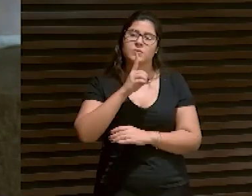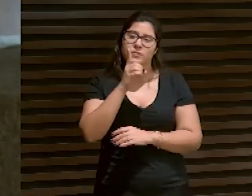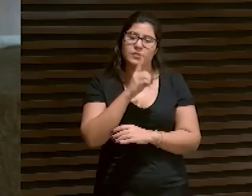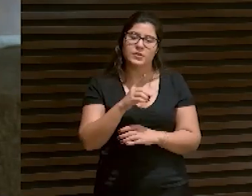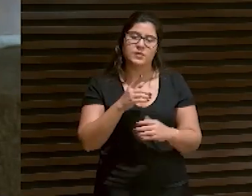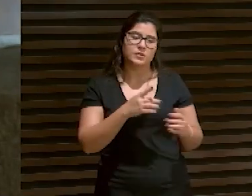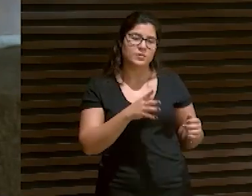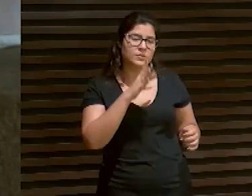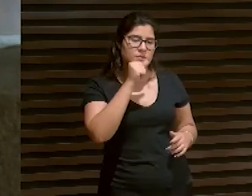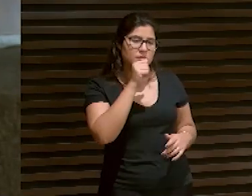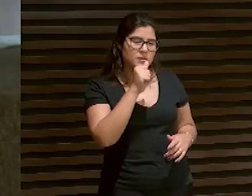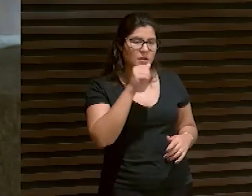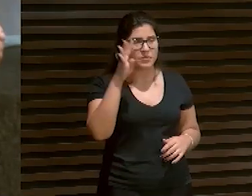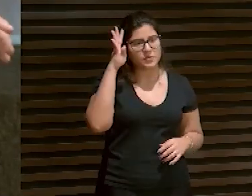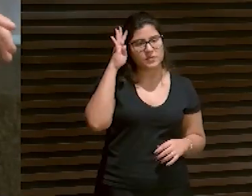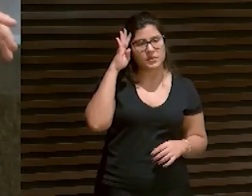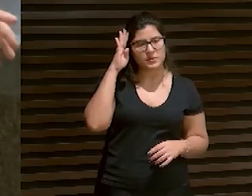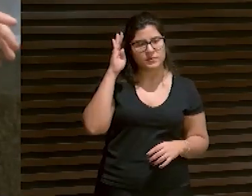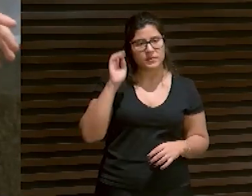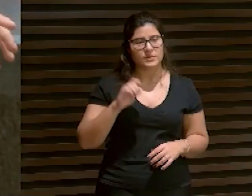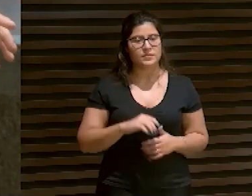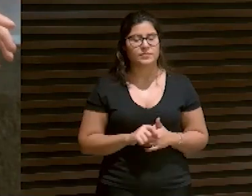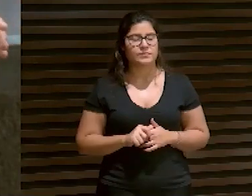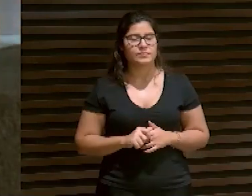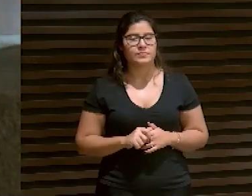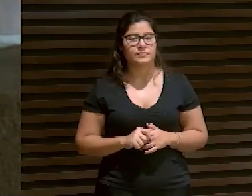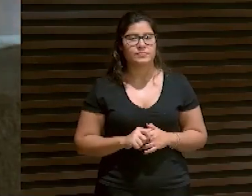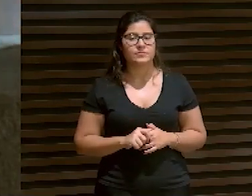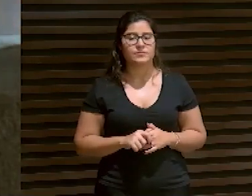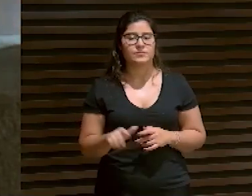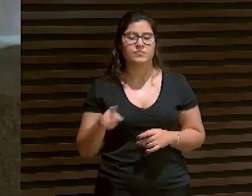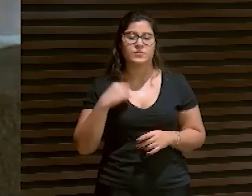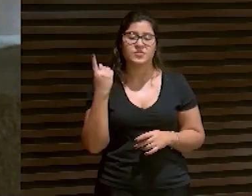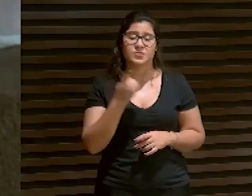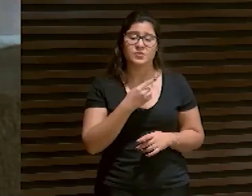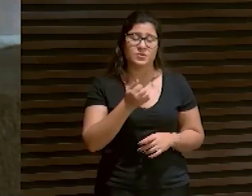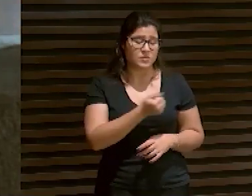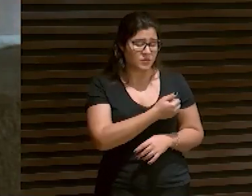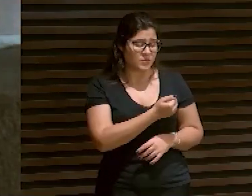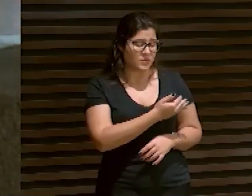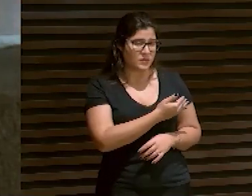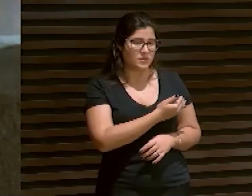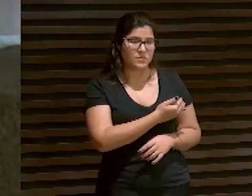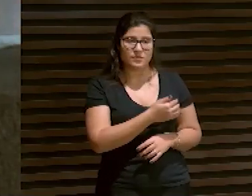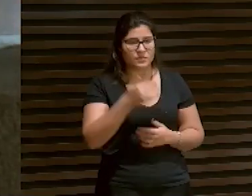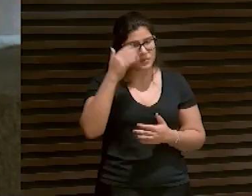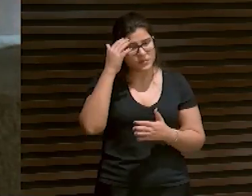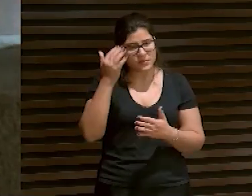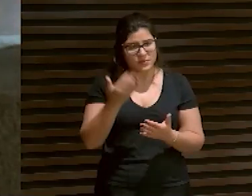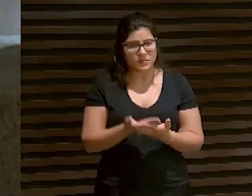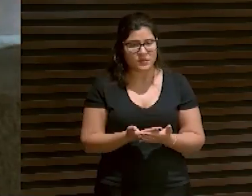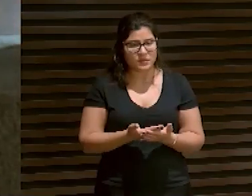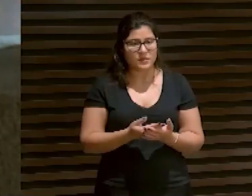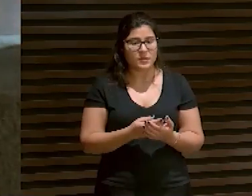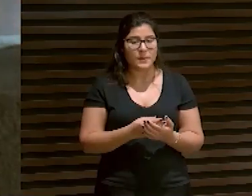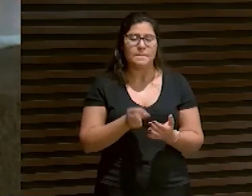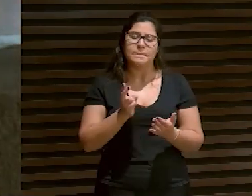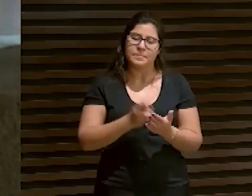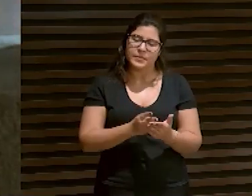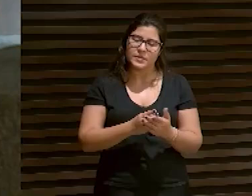de quartas-feiras, e quantas não são as vezes que temos nosso coração incrédulo, mesmo quando a palavra de Deus é